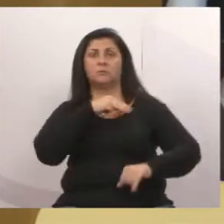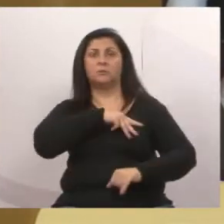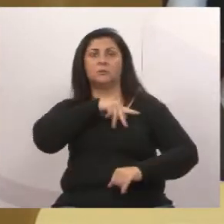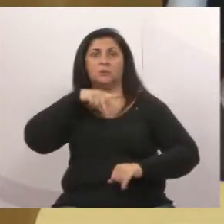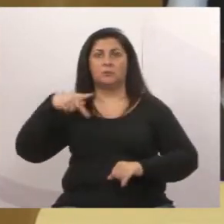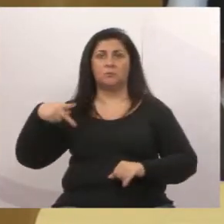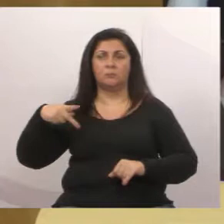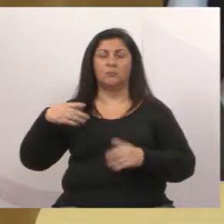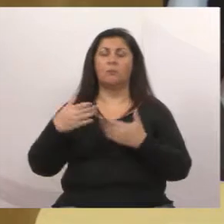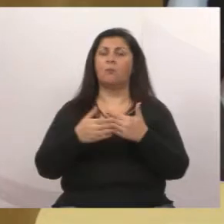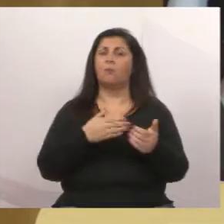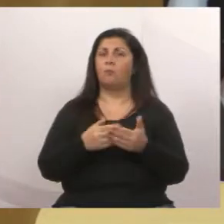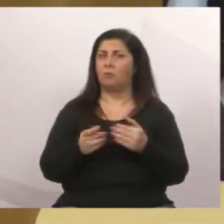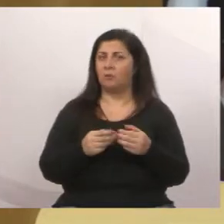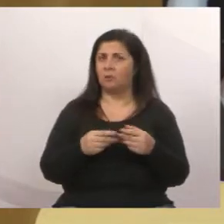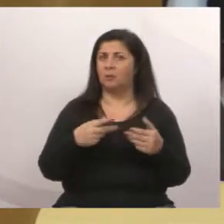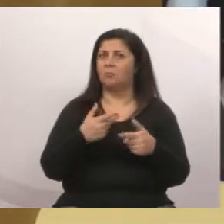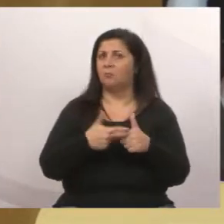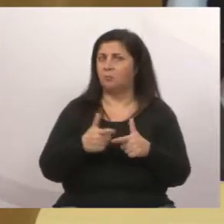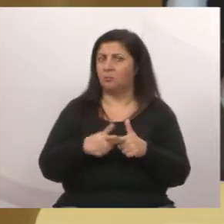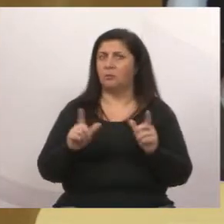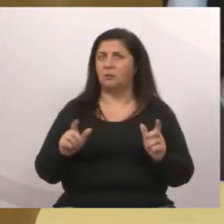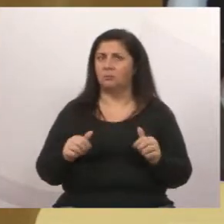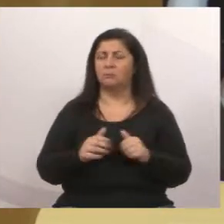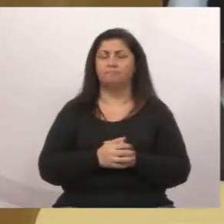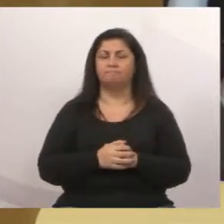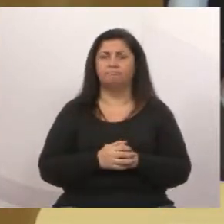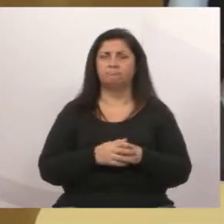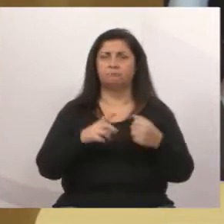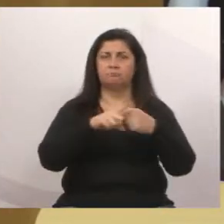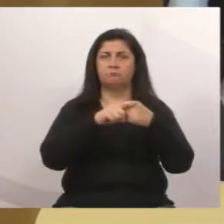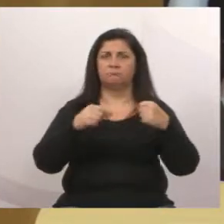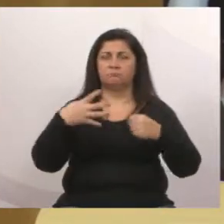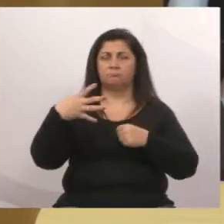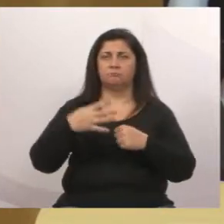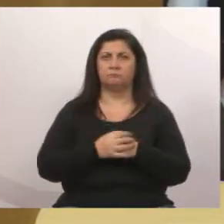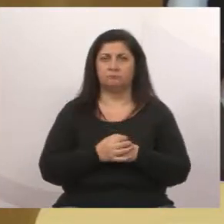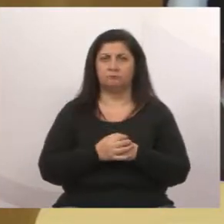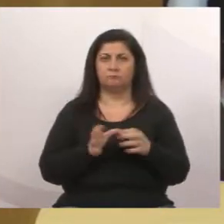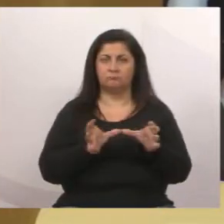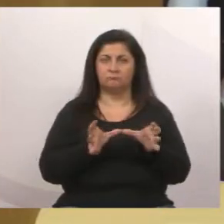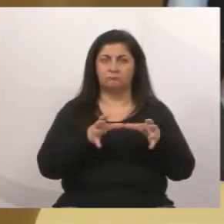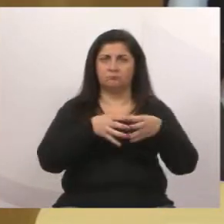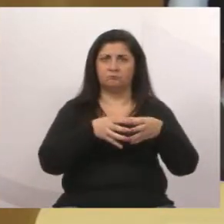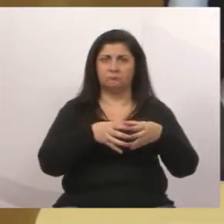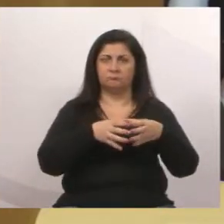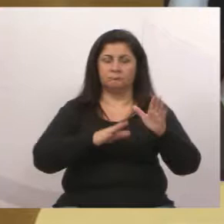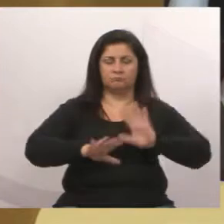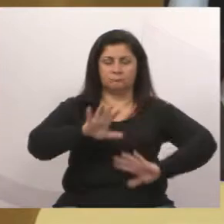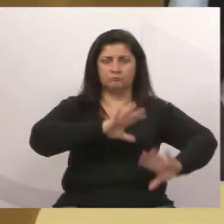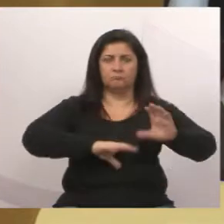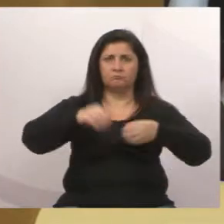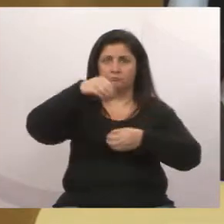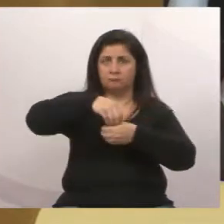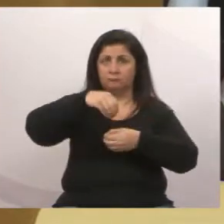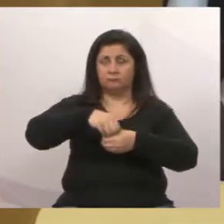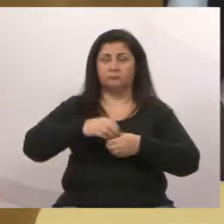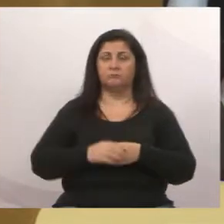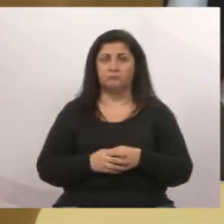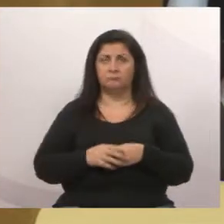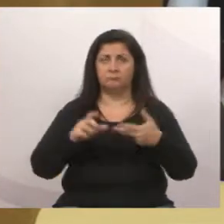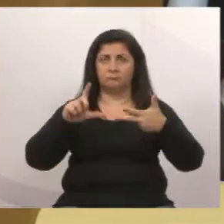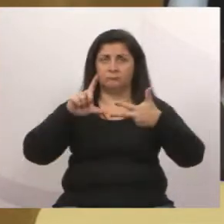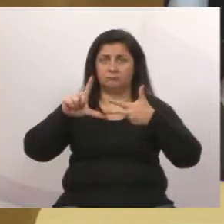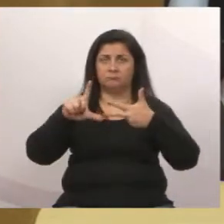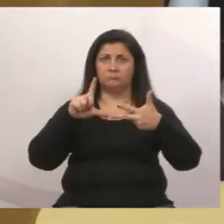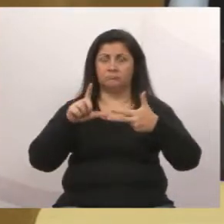tome conhecimento, outras atividades correlatas. Artigo 4º, a Comissão de Controle Interno do Legislativo e a